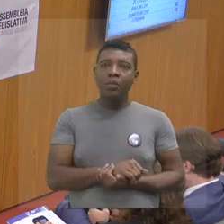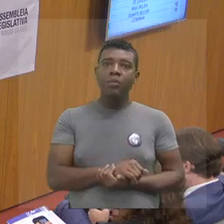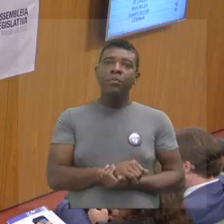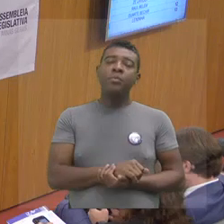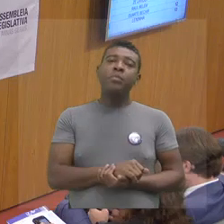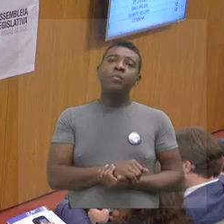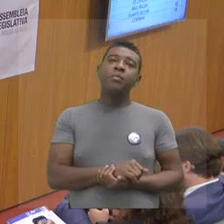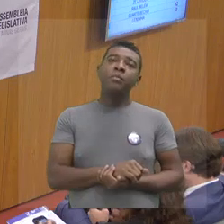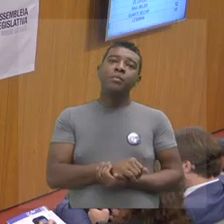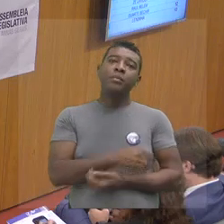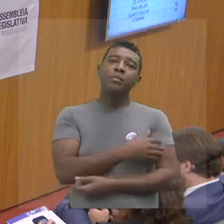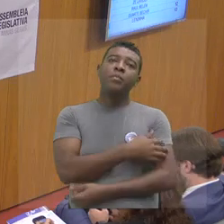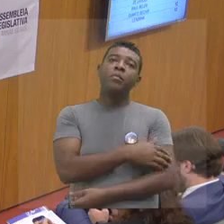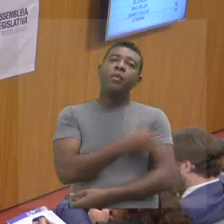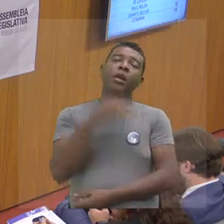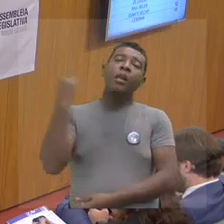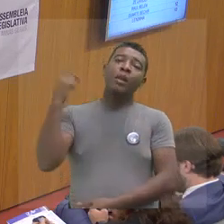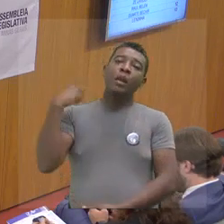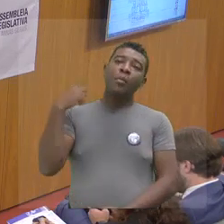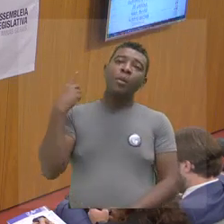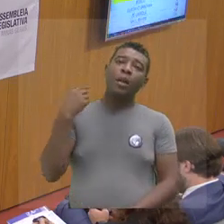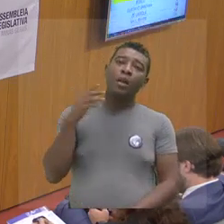Deputado Bosco